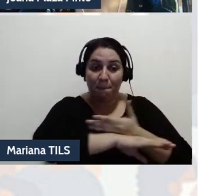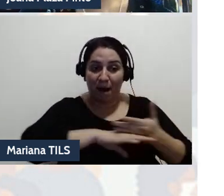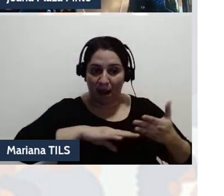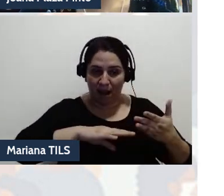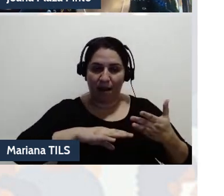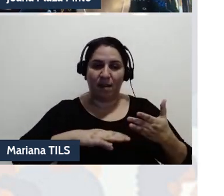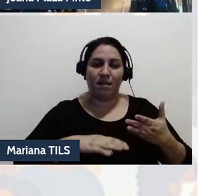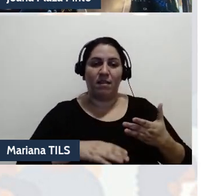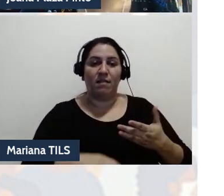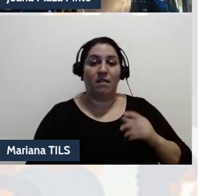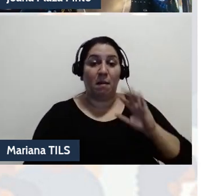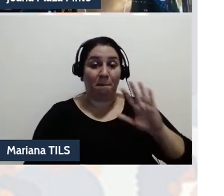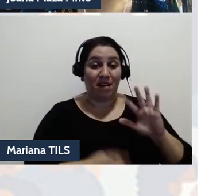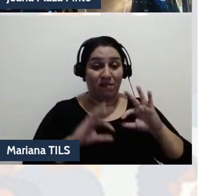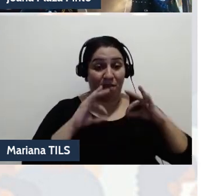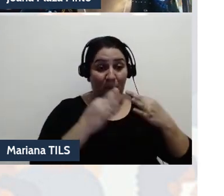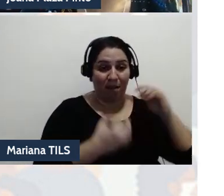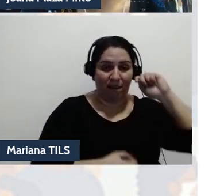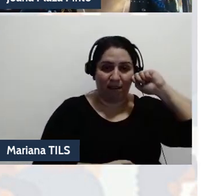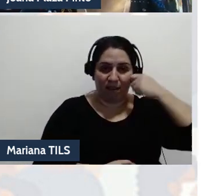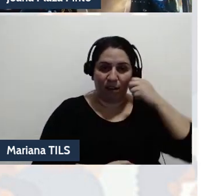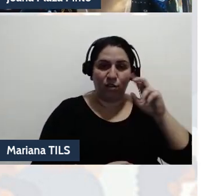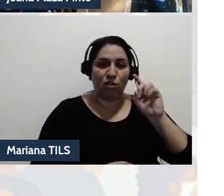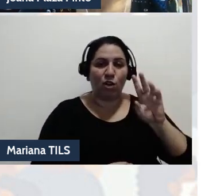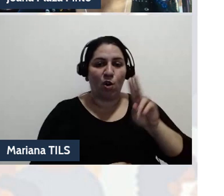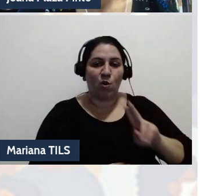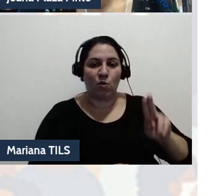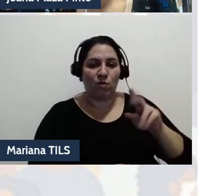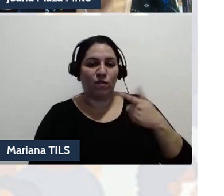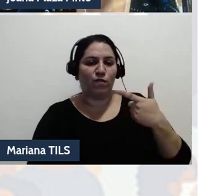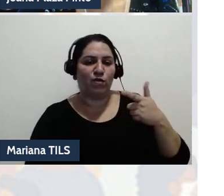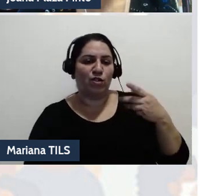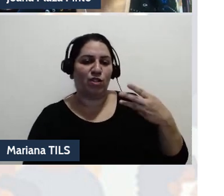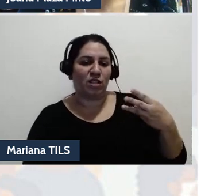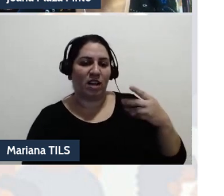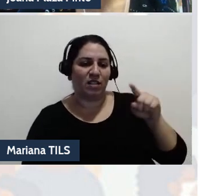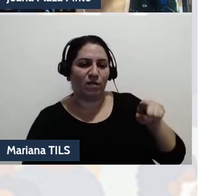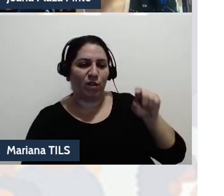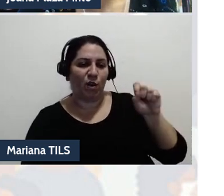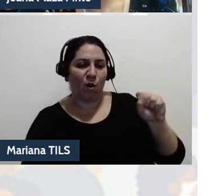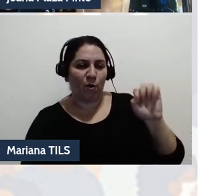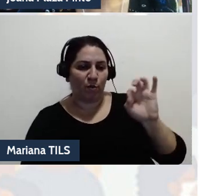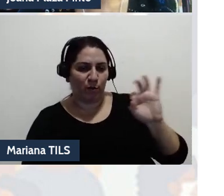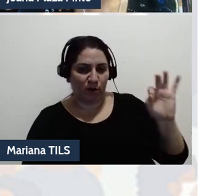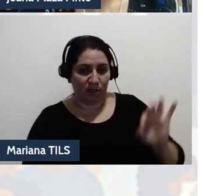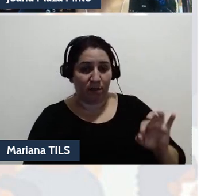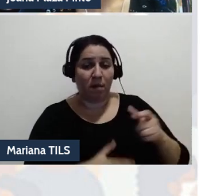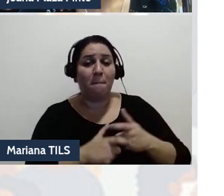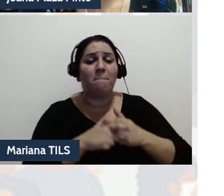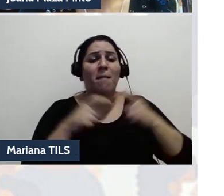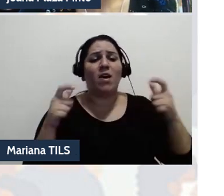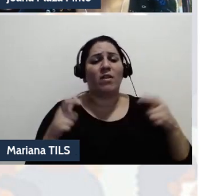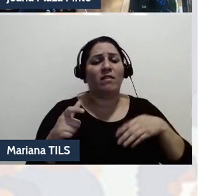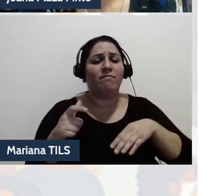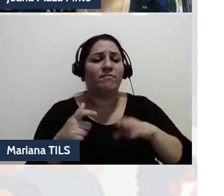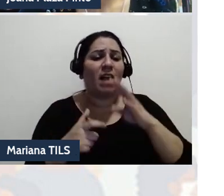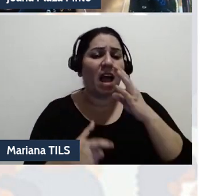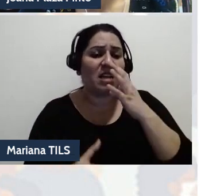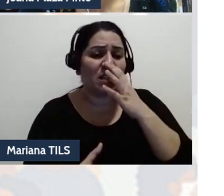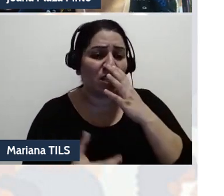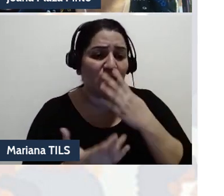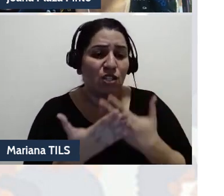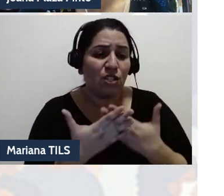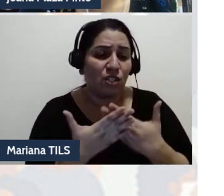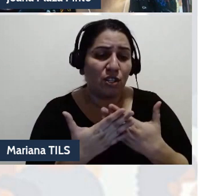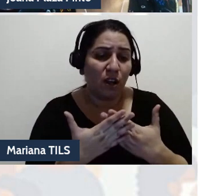23,8% pelas famílias negras, né? São famílias negras que usam o computador. O principal mecanismo de acesso às redes para as famílias brancas